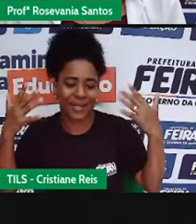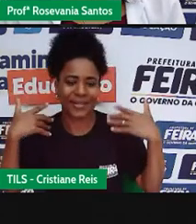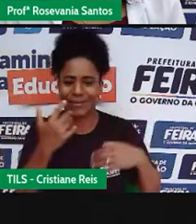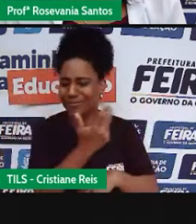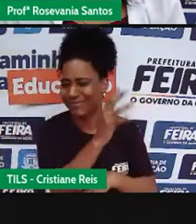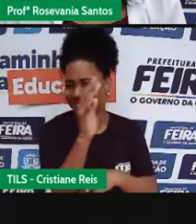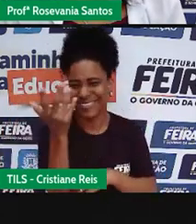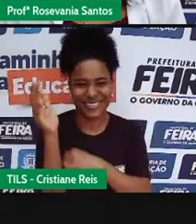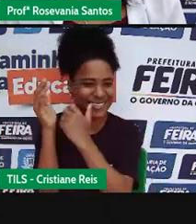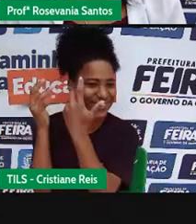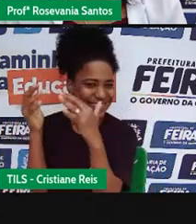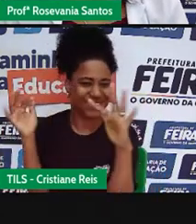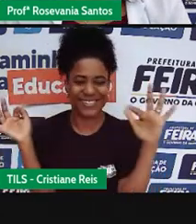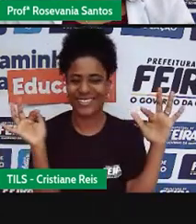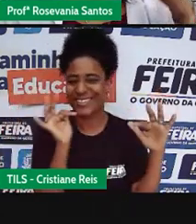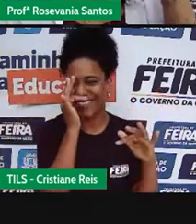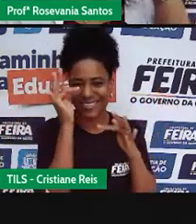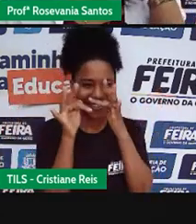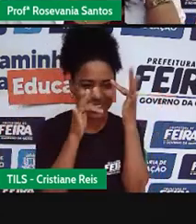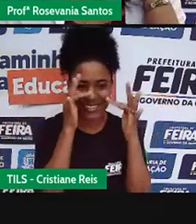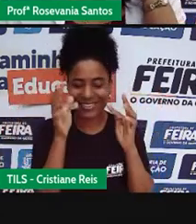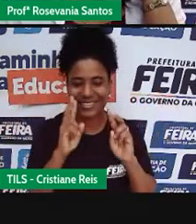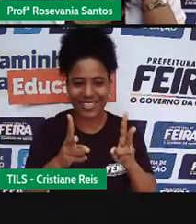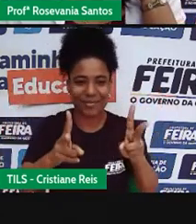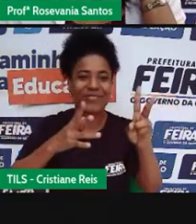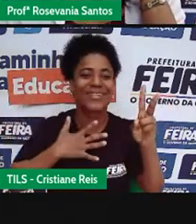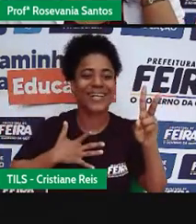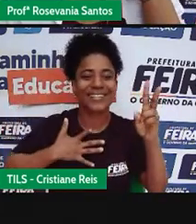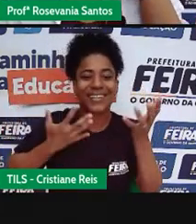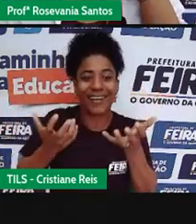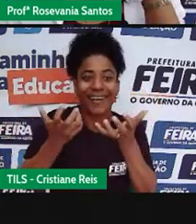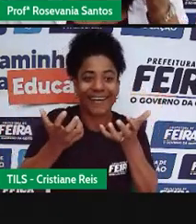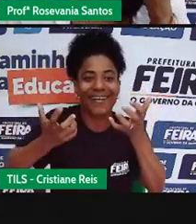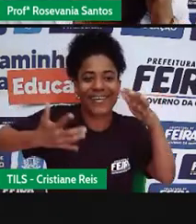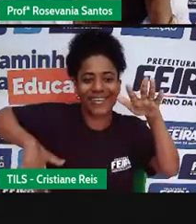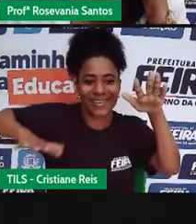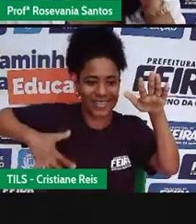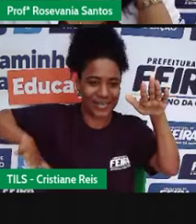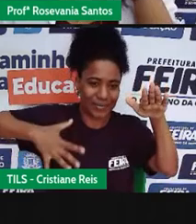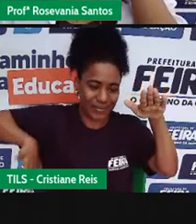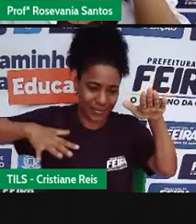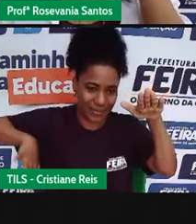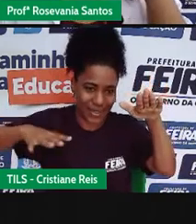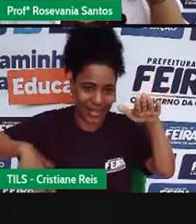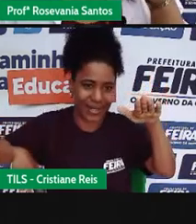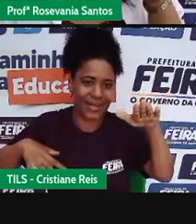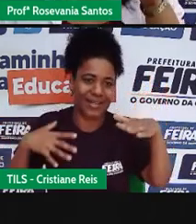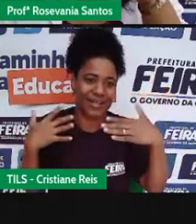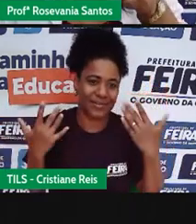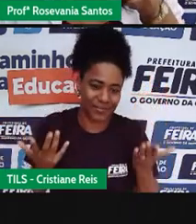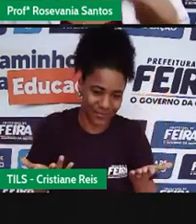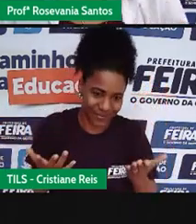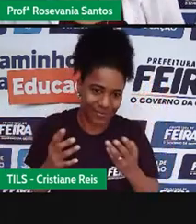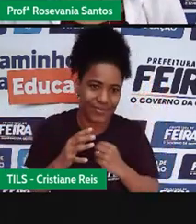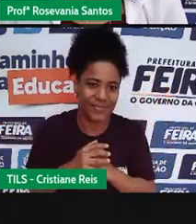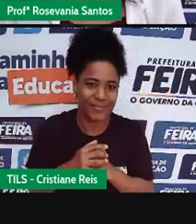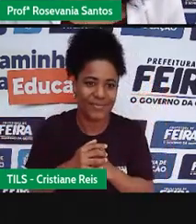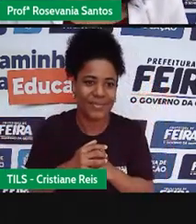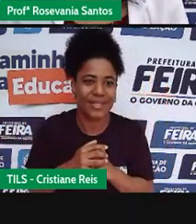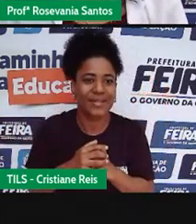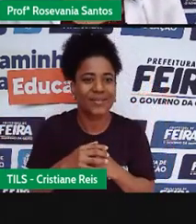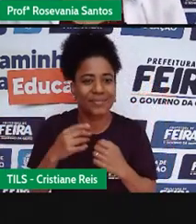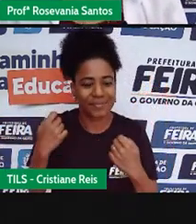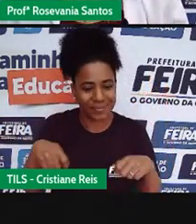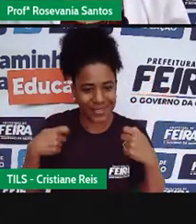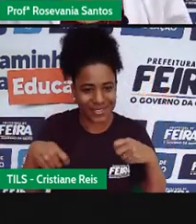primavera, sempre vai dar uma praia. E aí você já se recorda, praia, temperatura mais elevada. Então, eu tenho calor